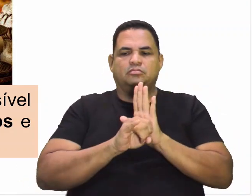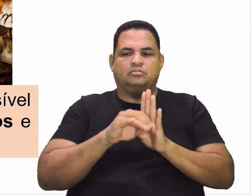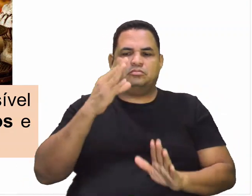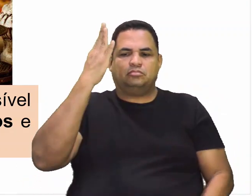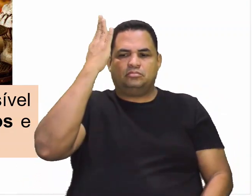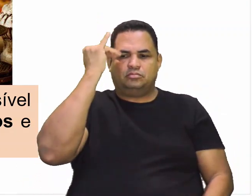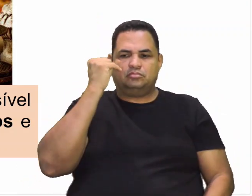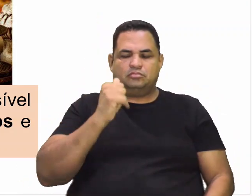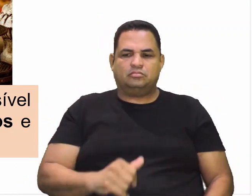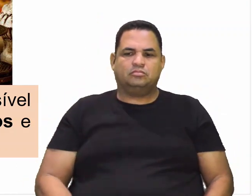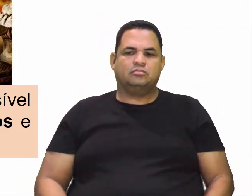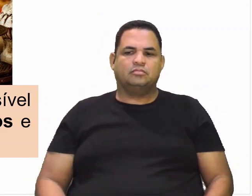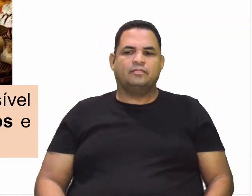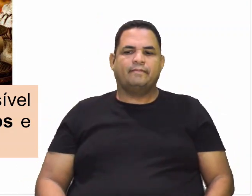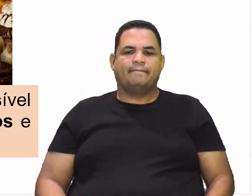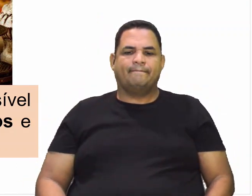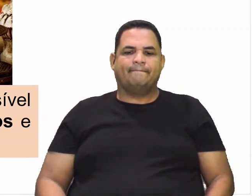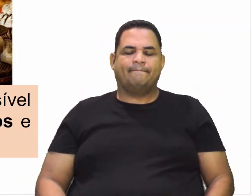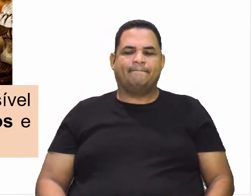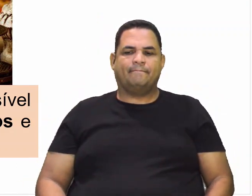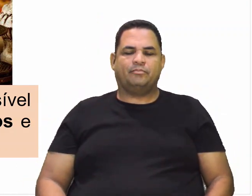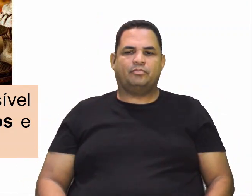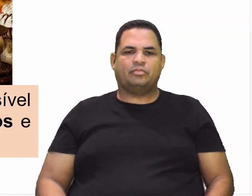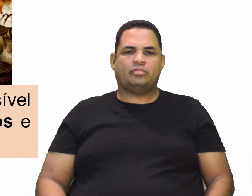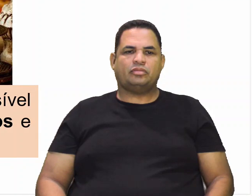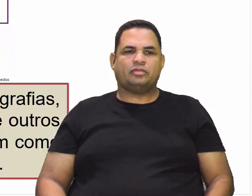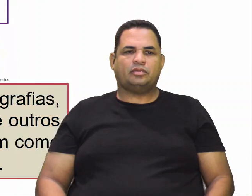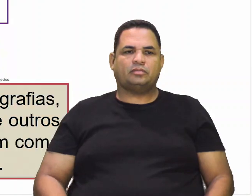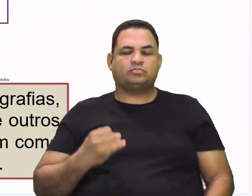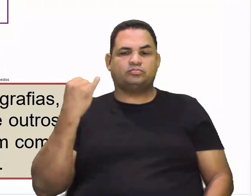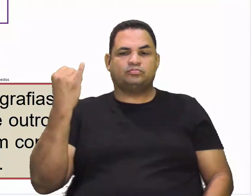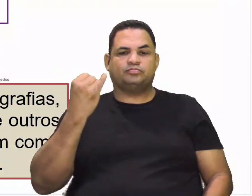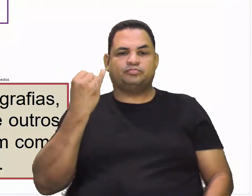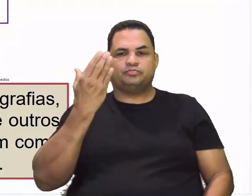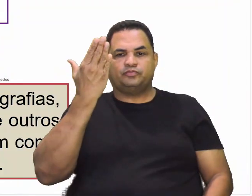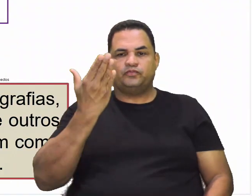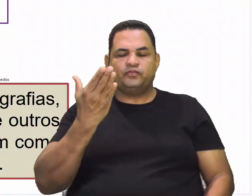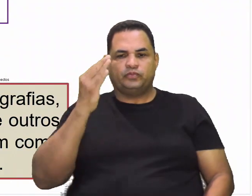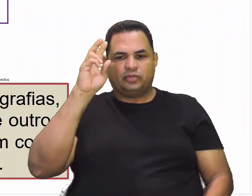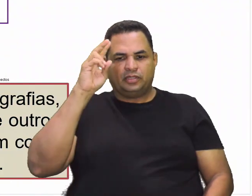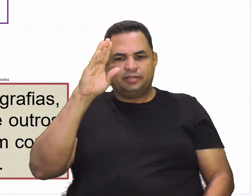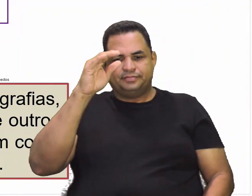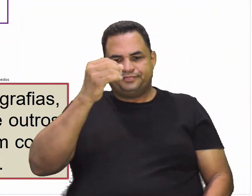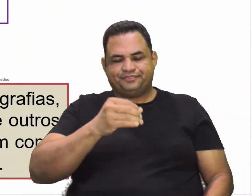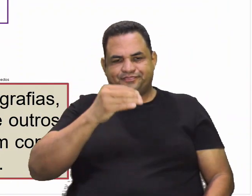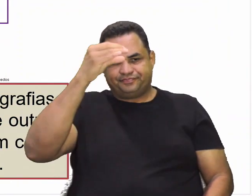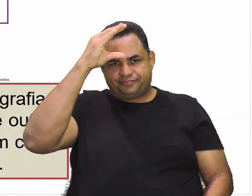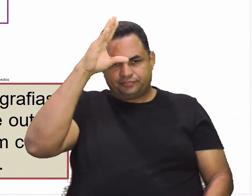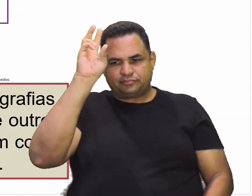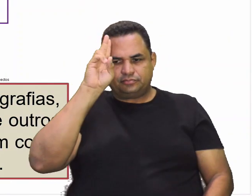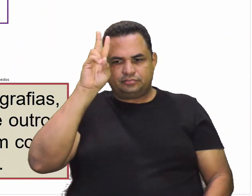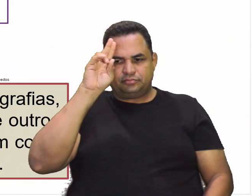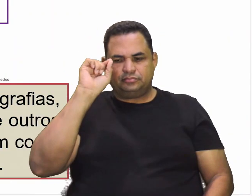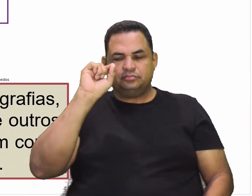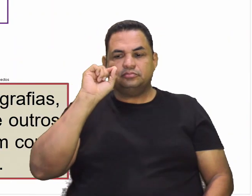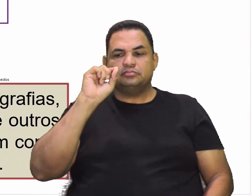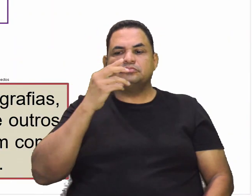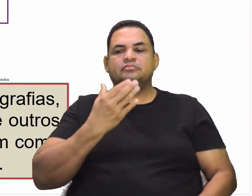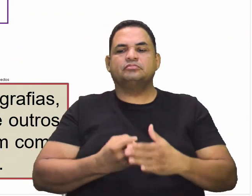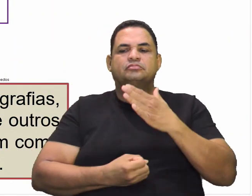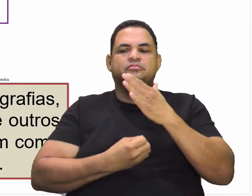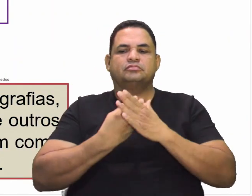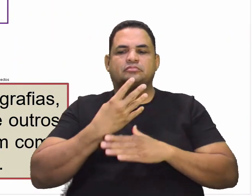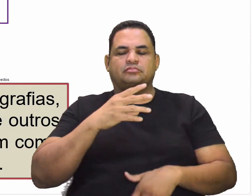a nossa identidade. Olha a importância desse conhecimento histórico. Só que o que são